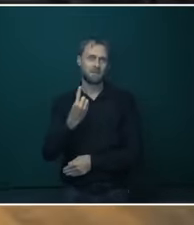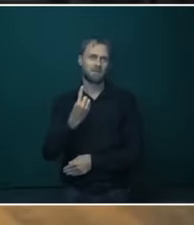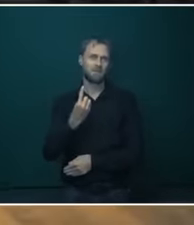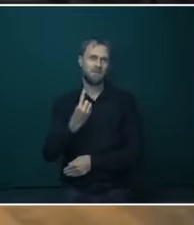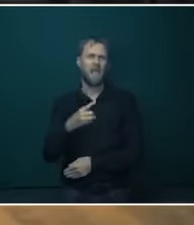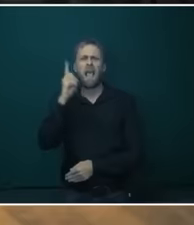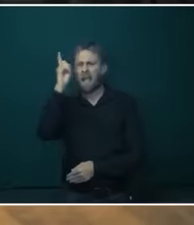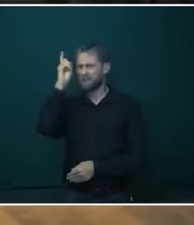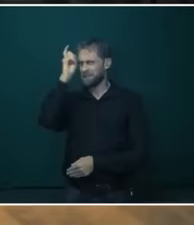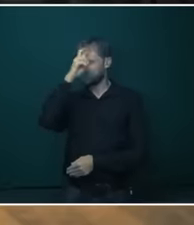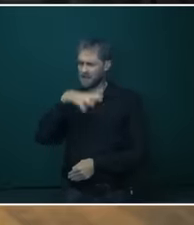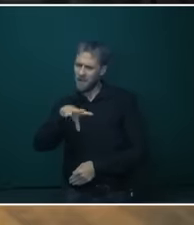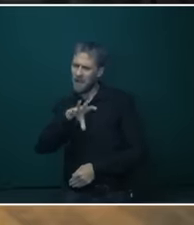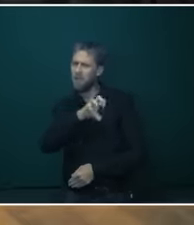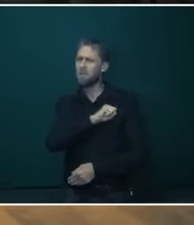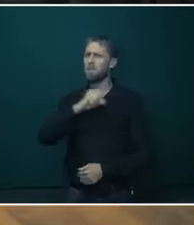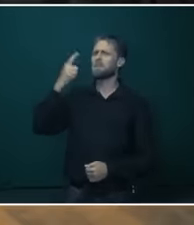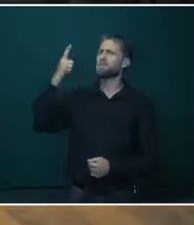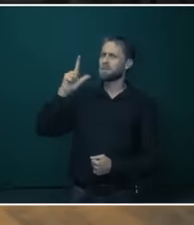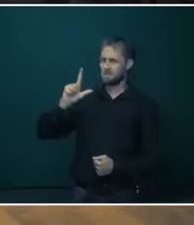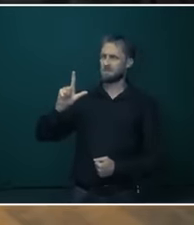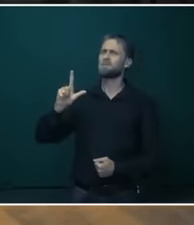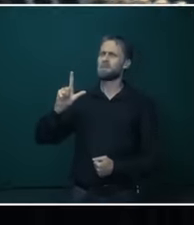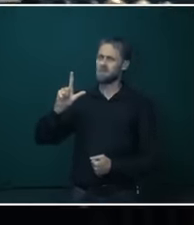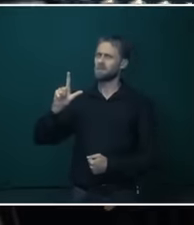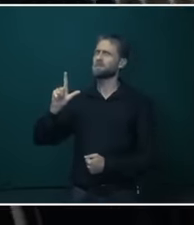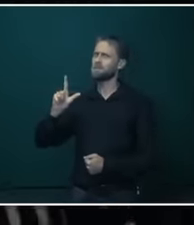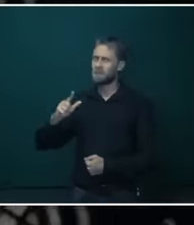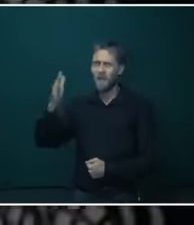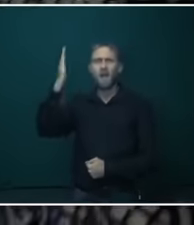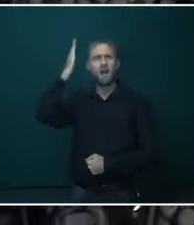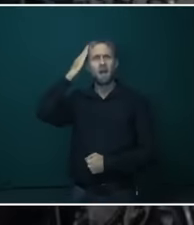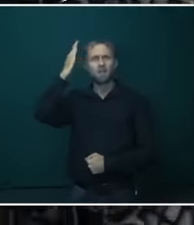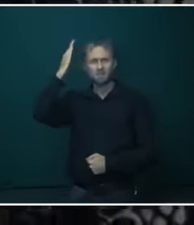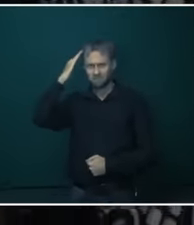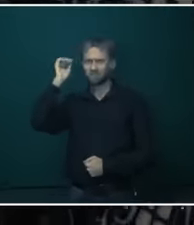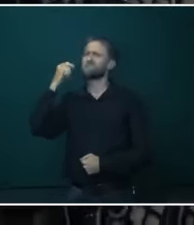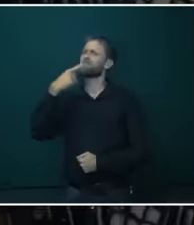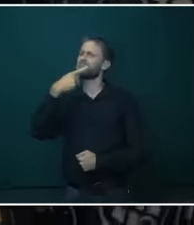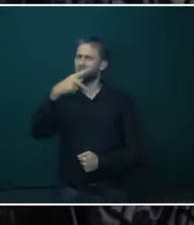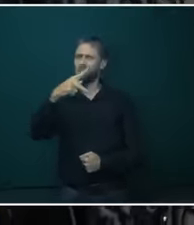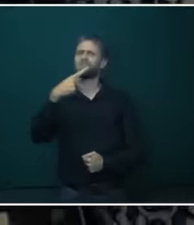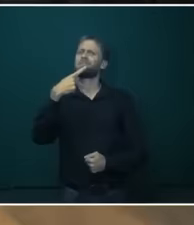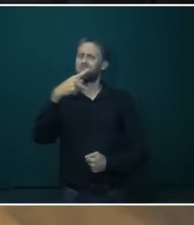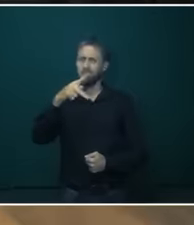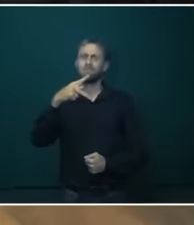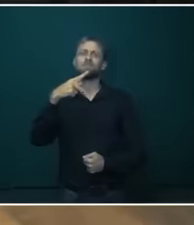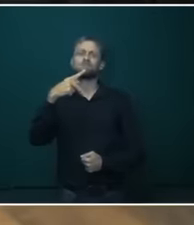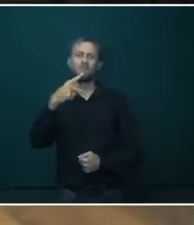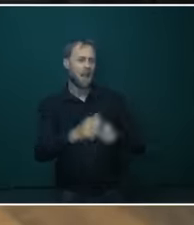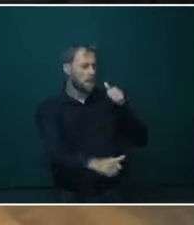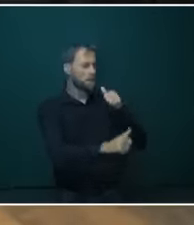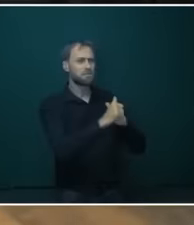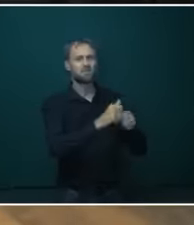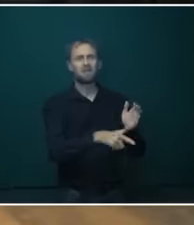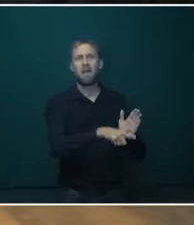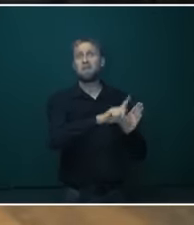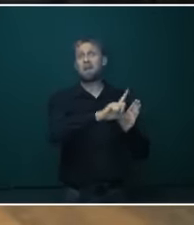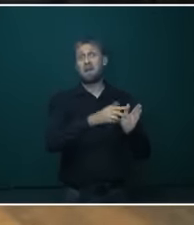ser difícil eu me apaixonar de novo, e a culpa é sua.